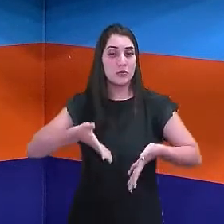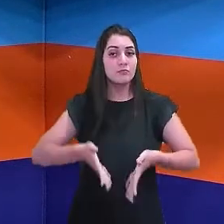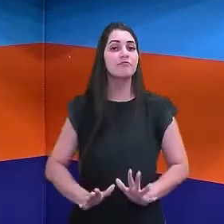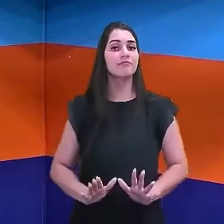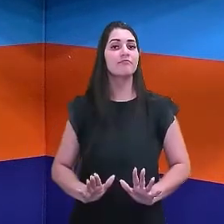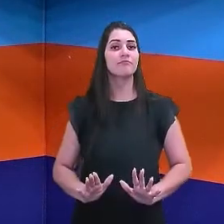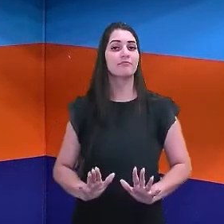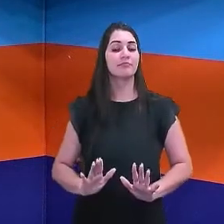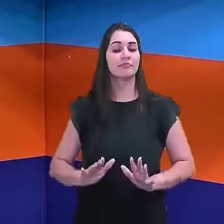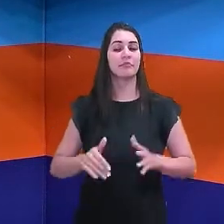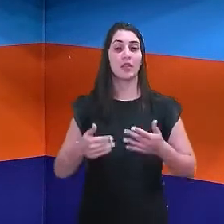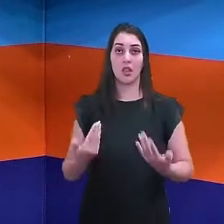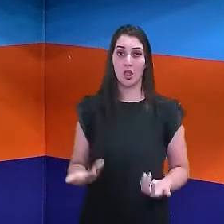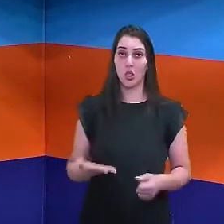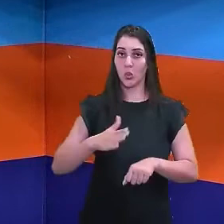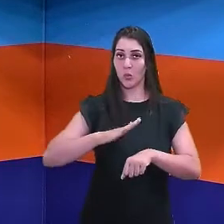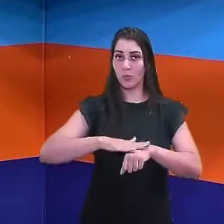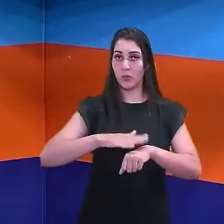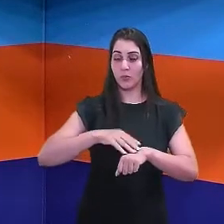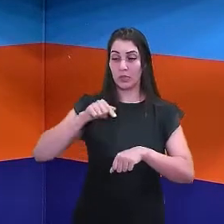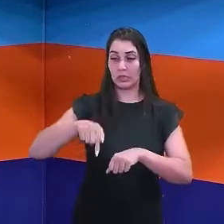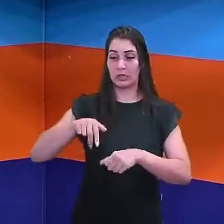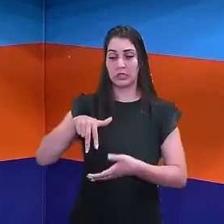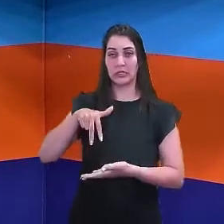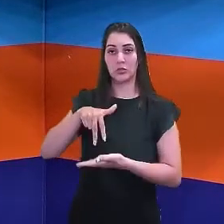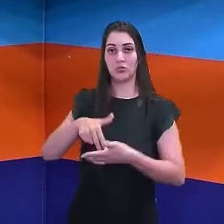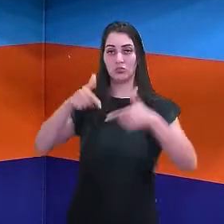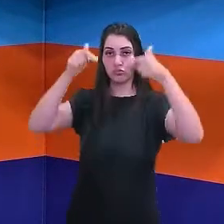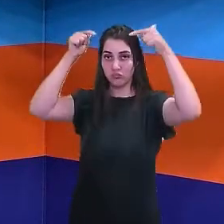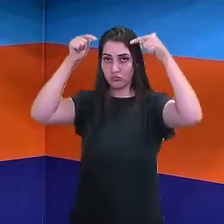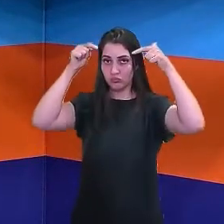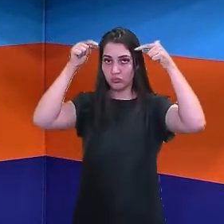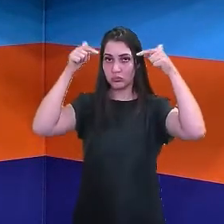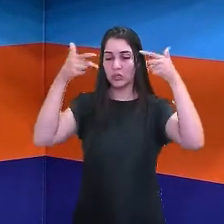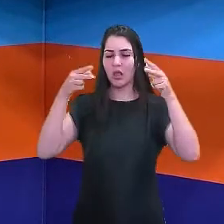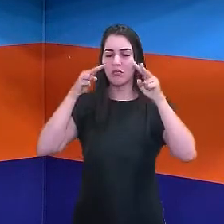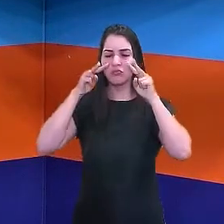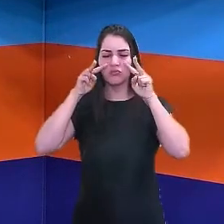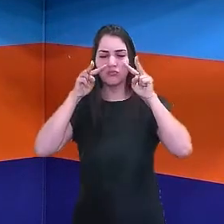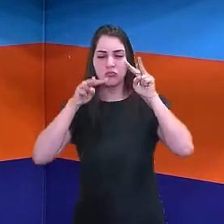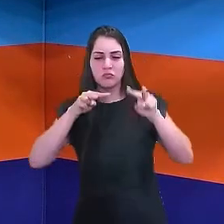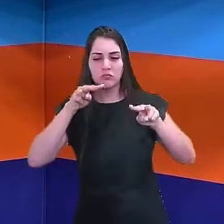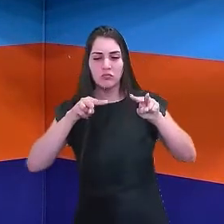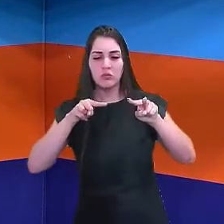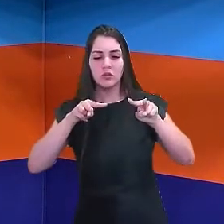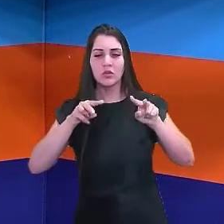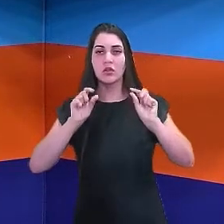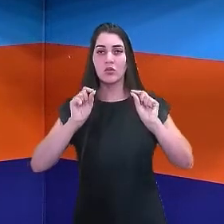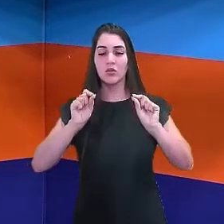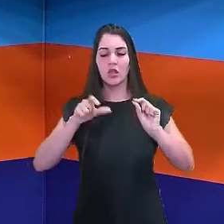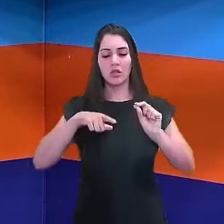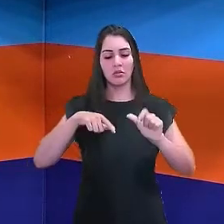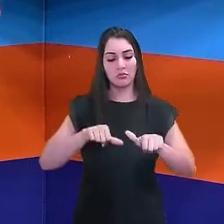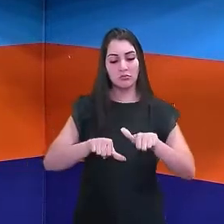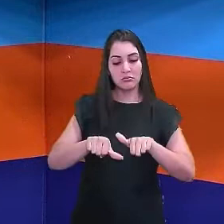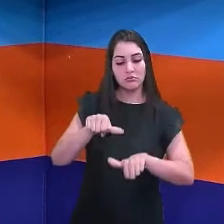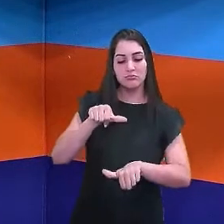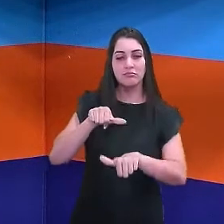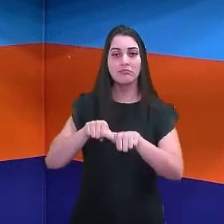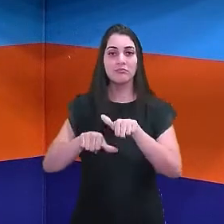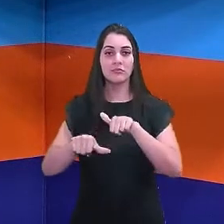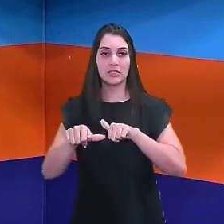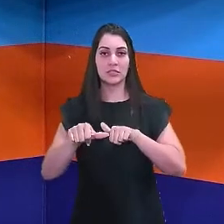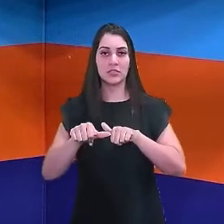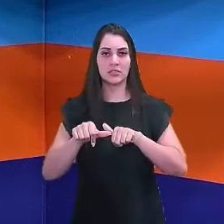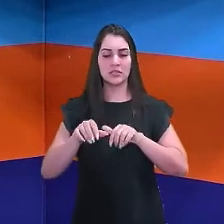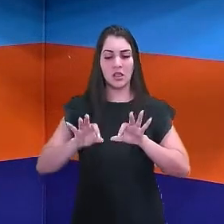entanto, no momento em que ele assume, ele vai observar que há uma mudança na ordem